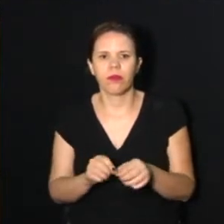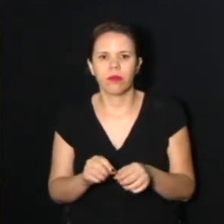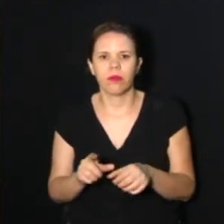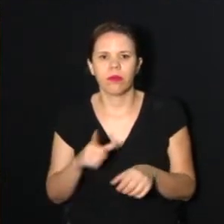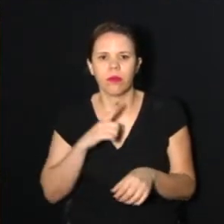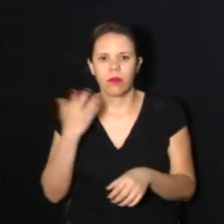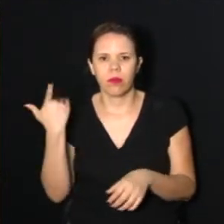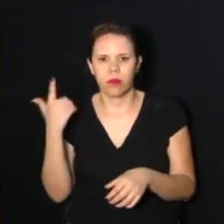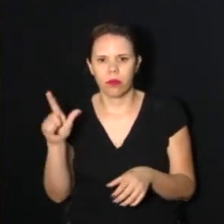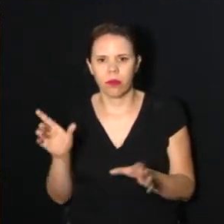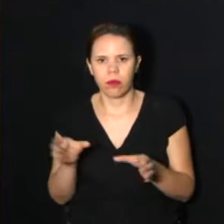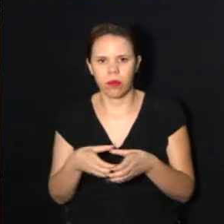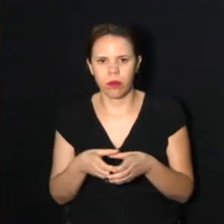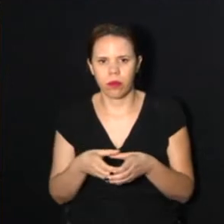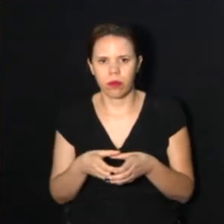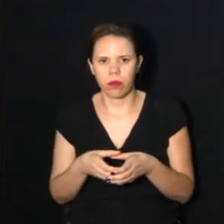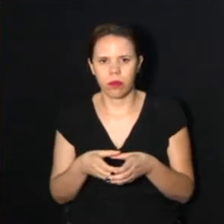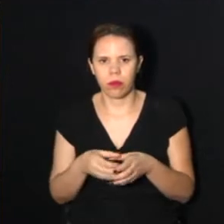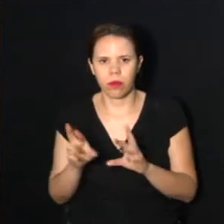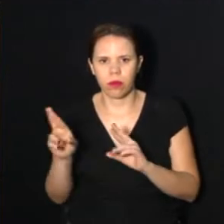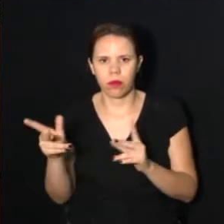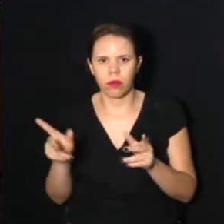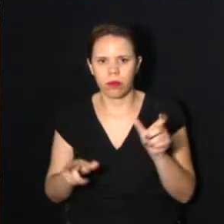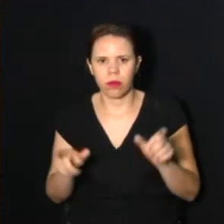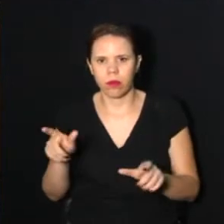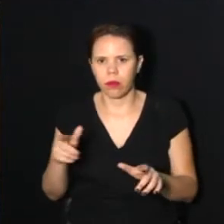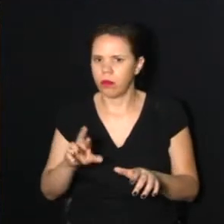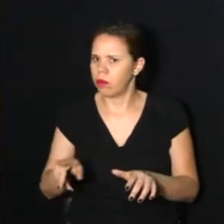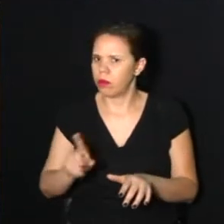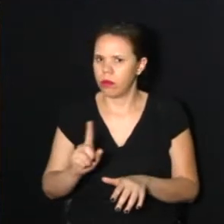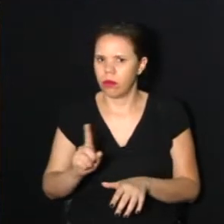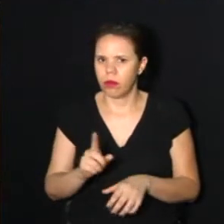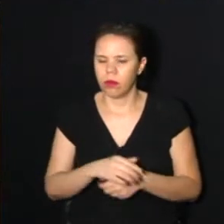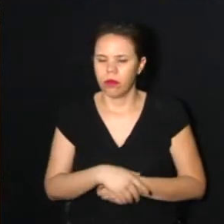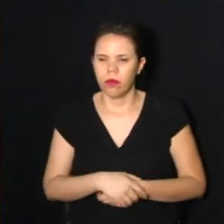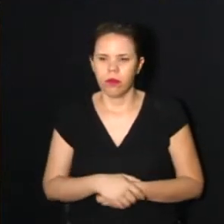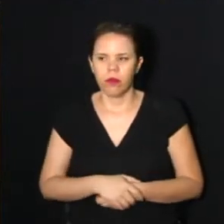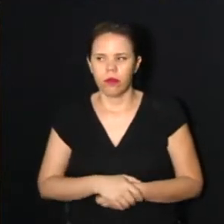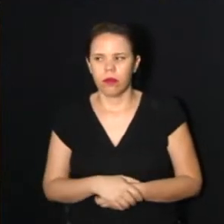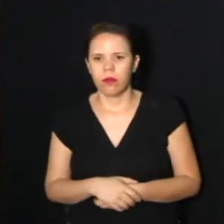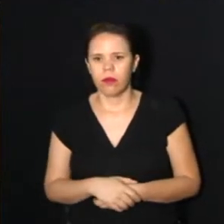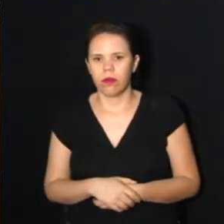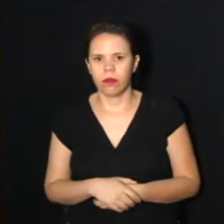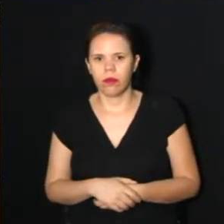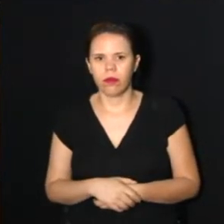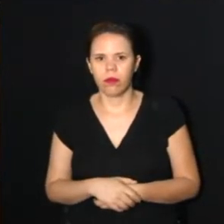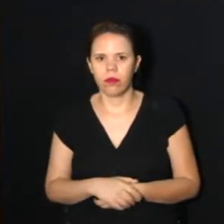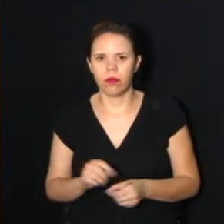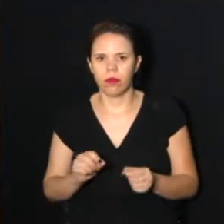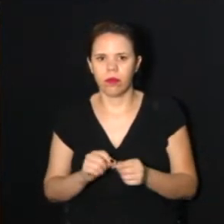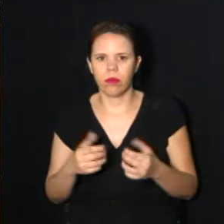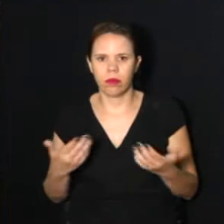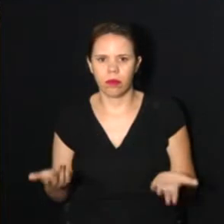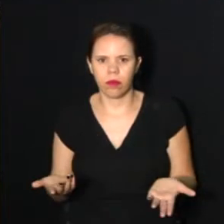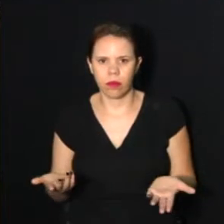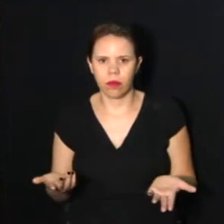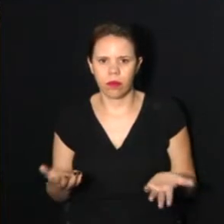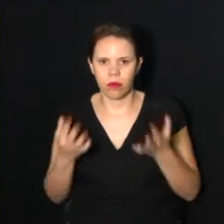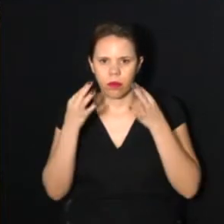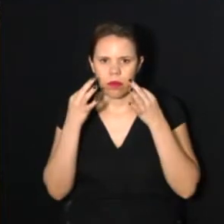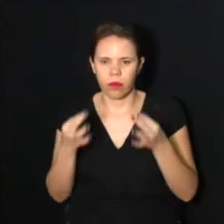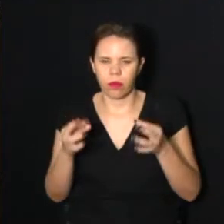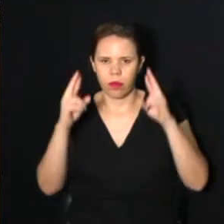Não. Confirma para mim, senhor, por favor. Senhor presidente, não é não, senhor presidente. Façamos o seguinte... Em atenção